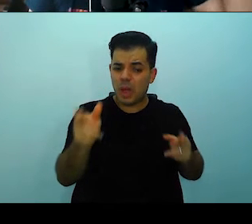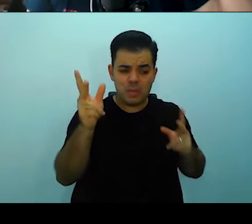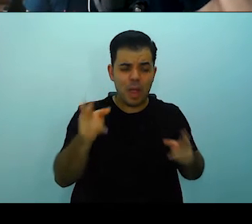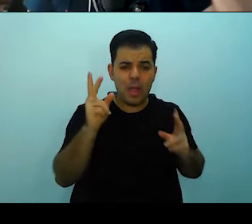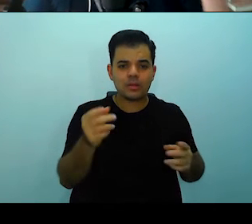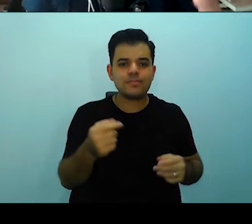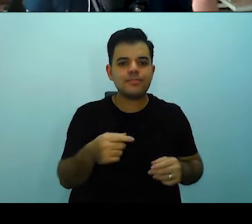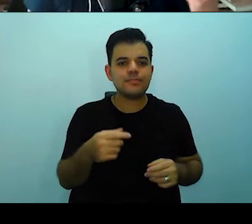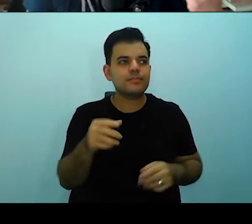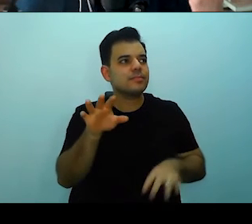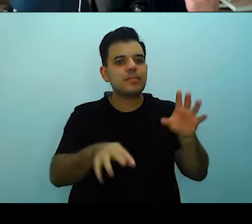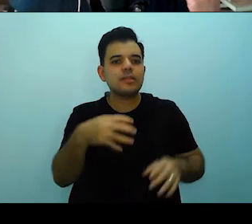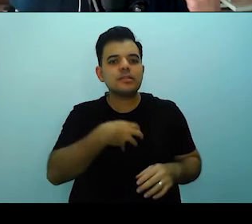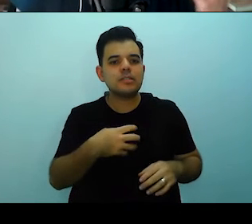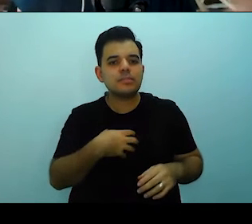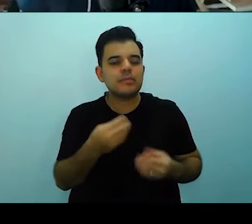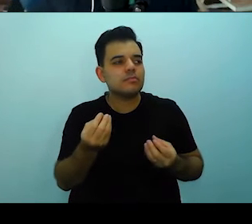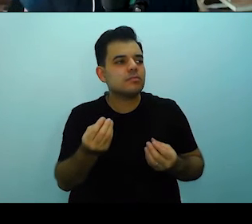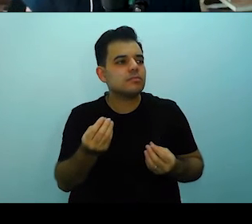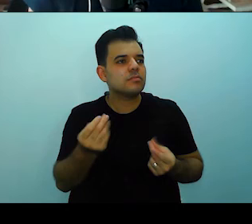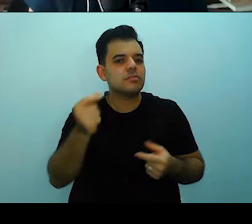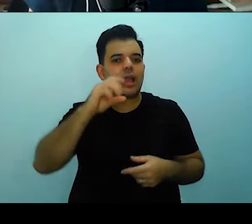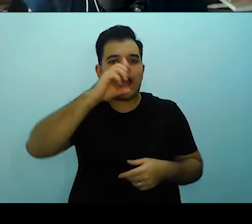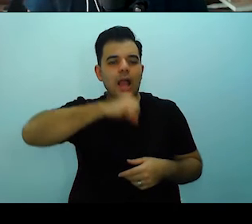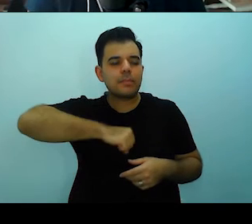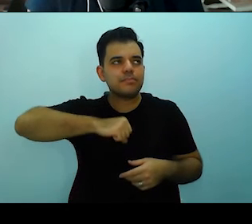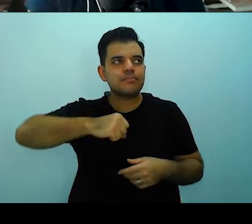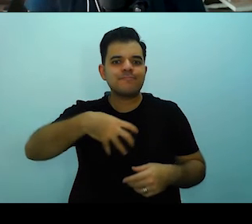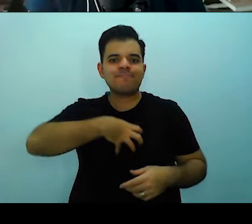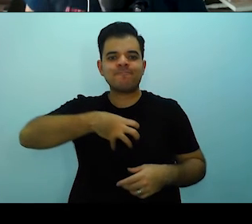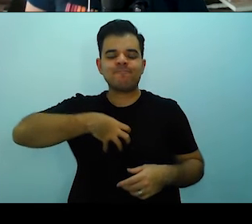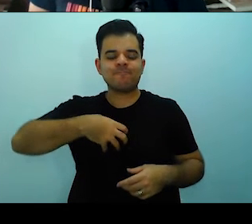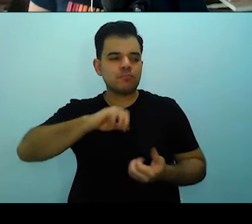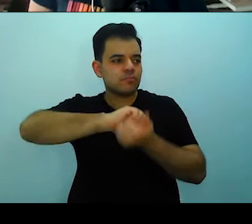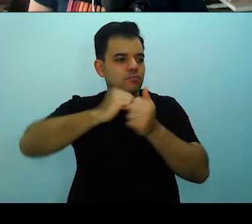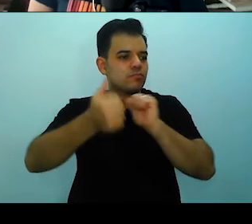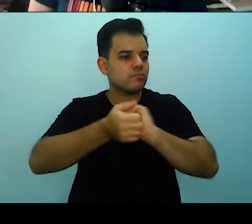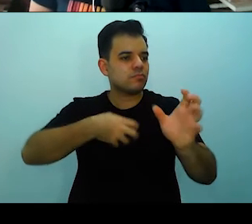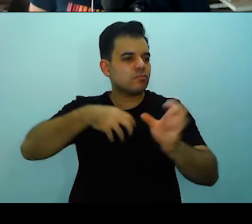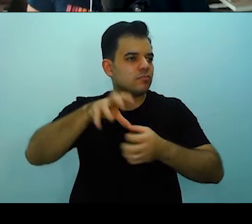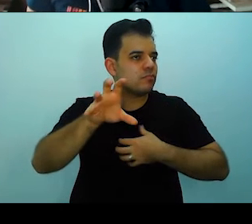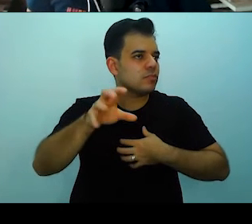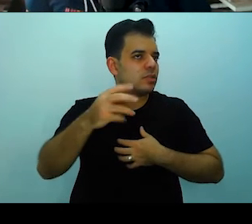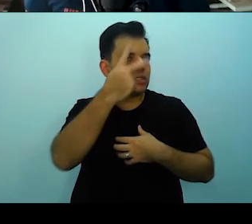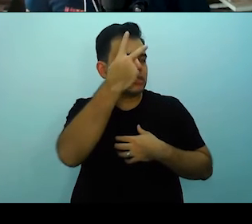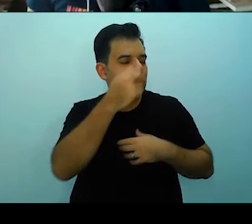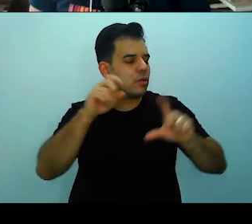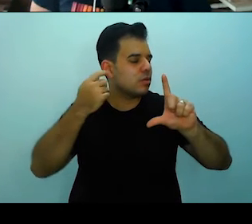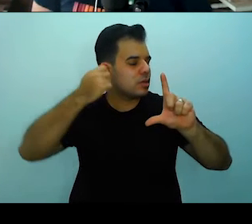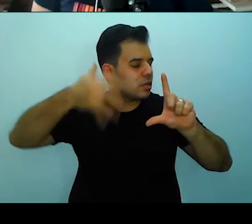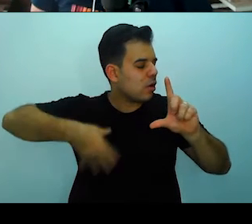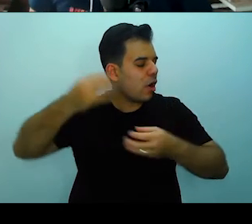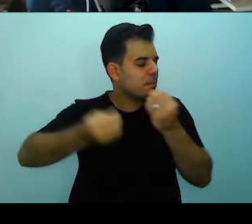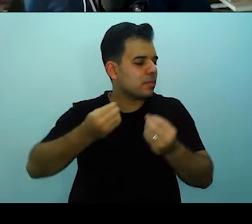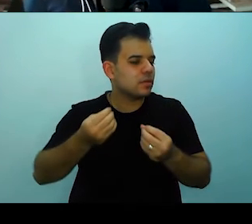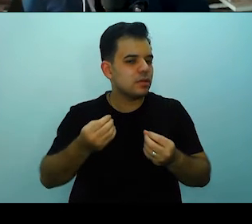feeling de, como que fica isso no leitor de tela, sabe? Não tem essa parte. Tem que ativar o